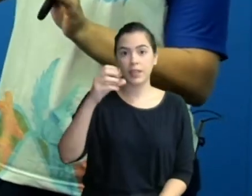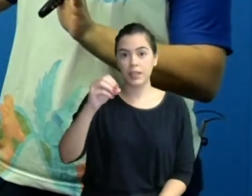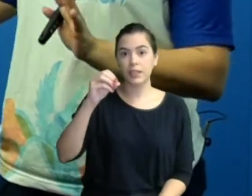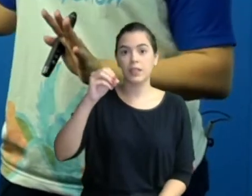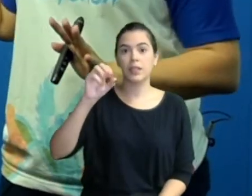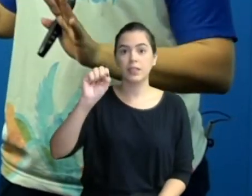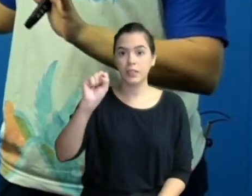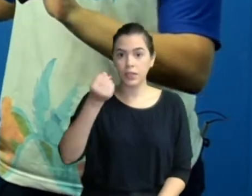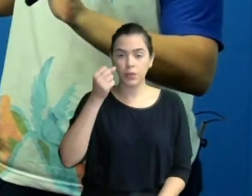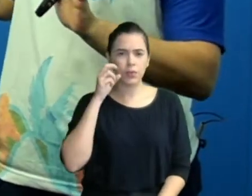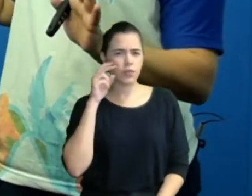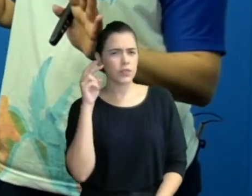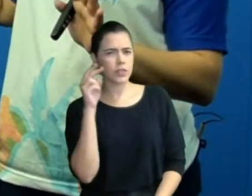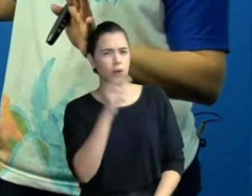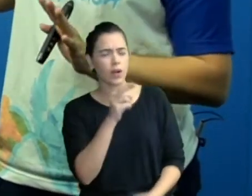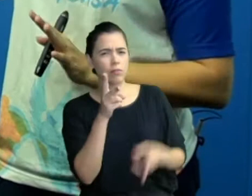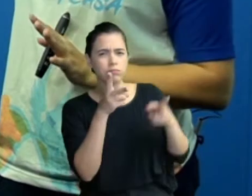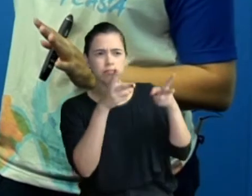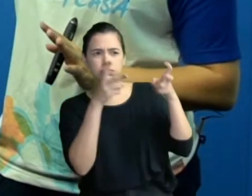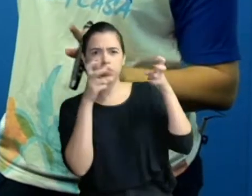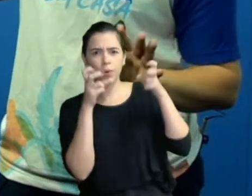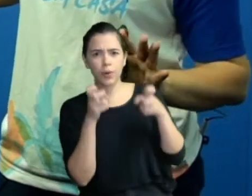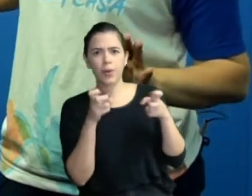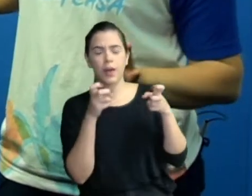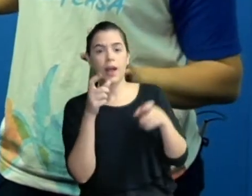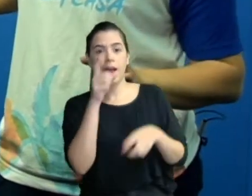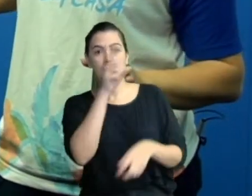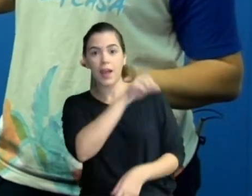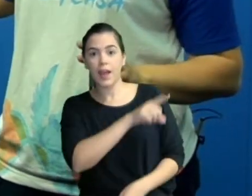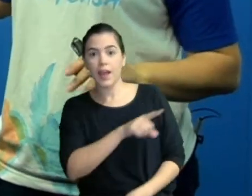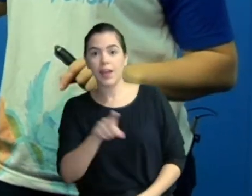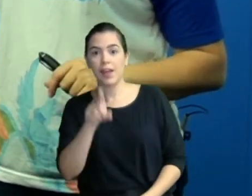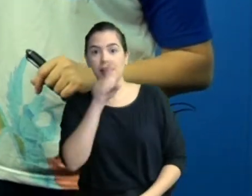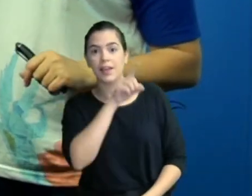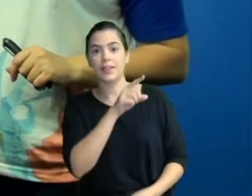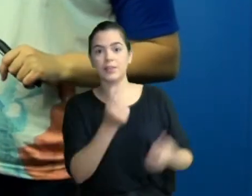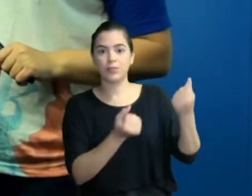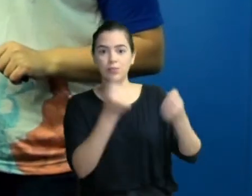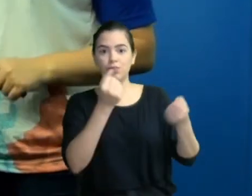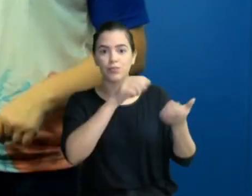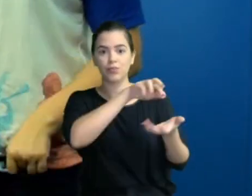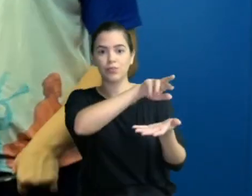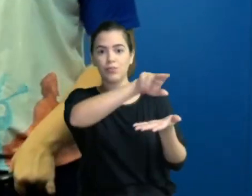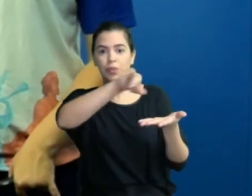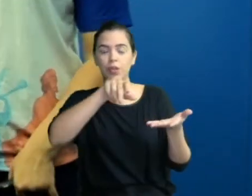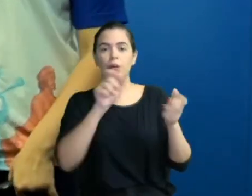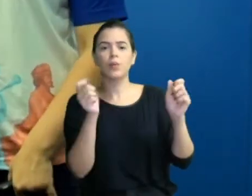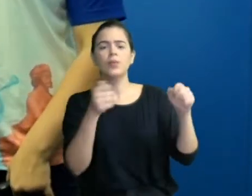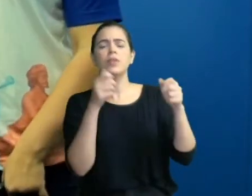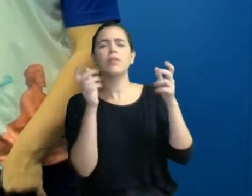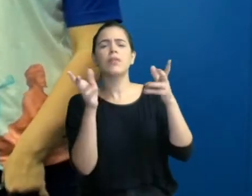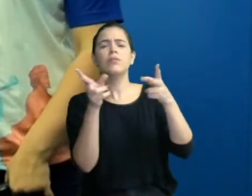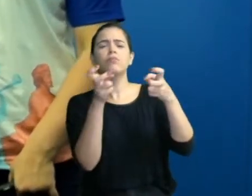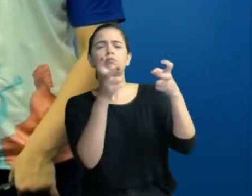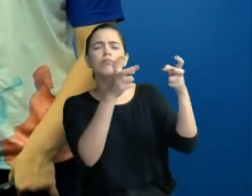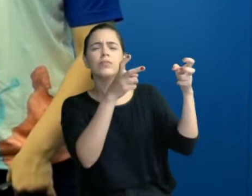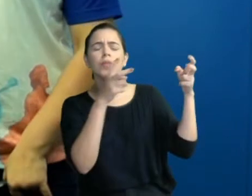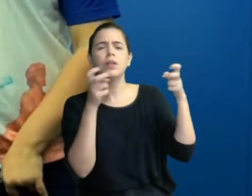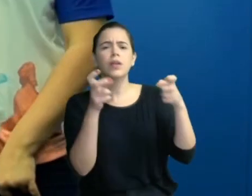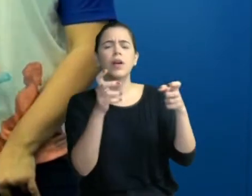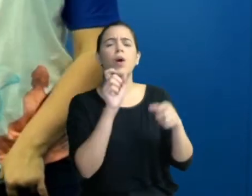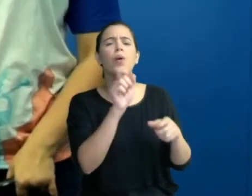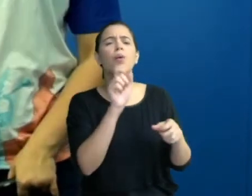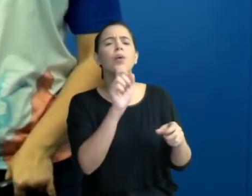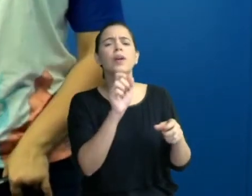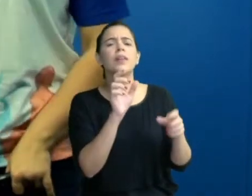vocês olharem, observarem esses meios de transportes aqui e tentar identificar, descobrir o que é que todos